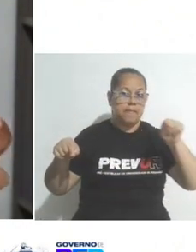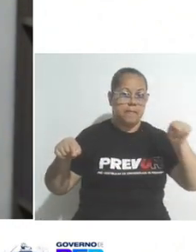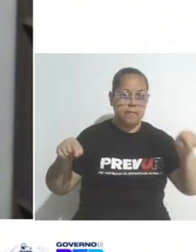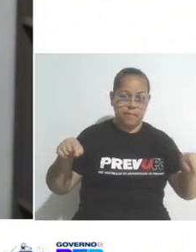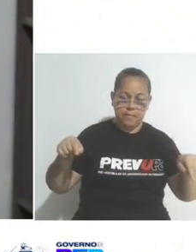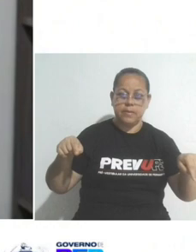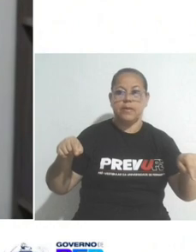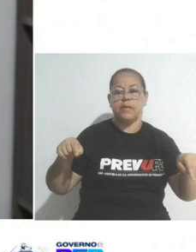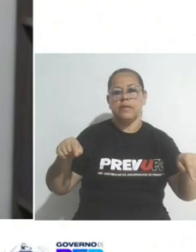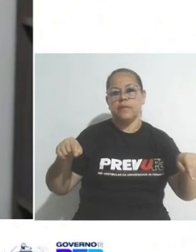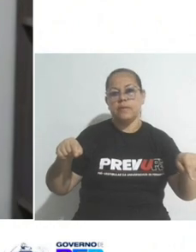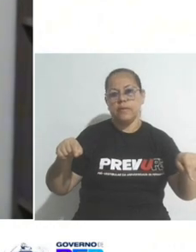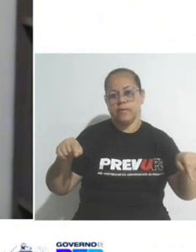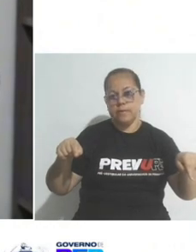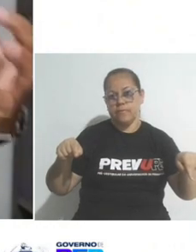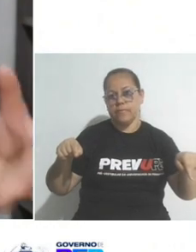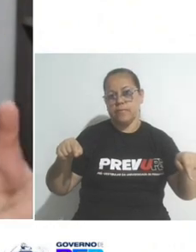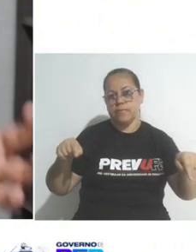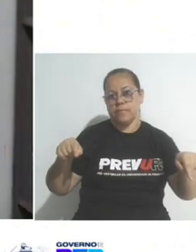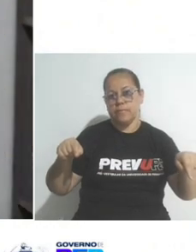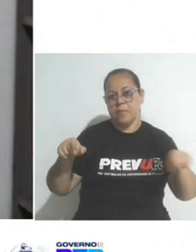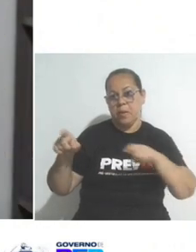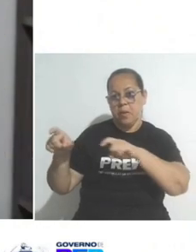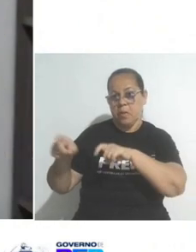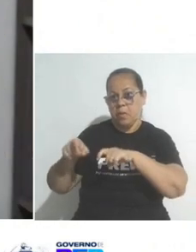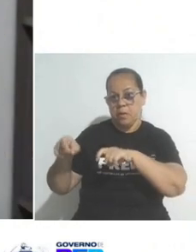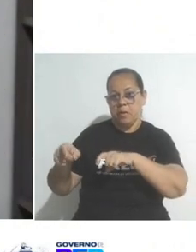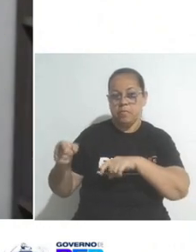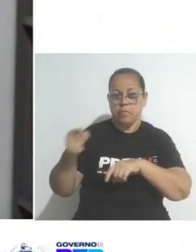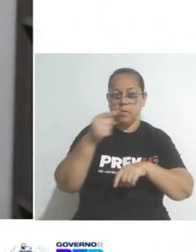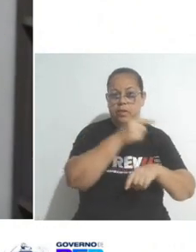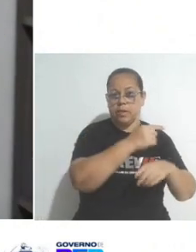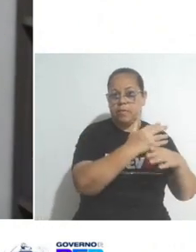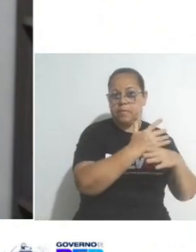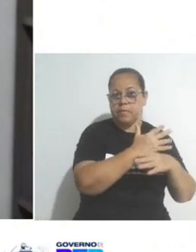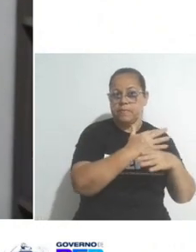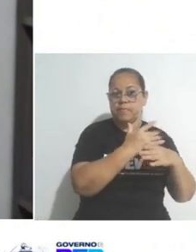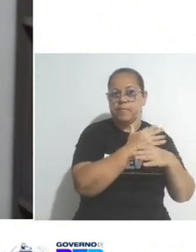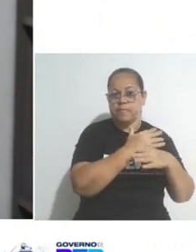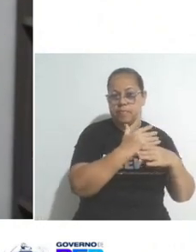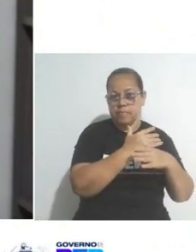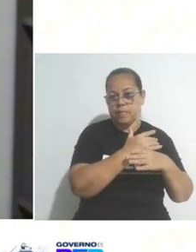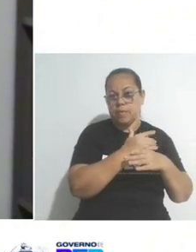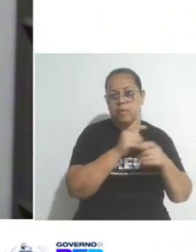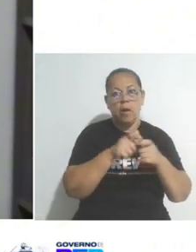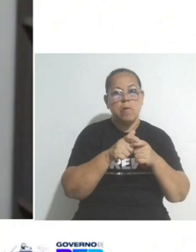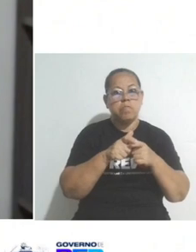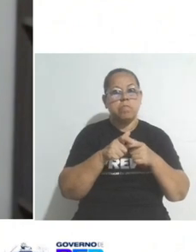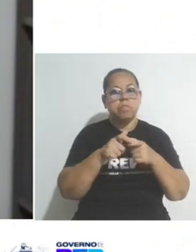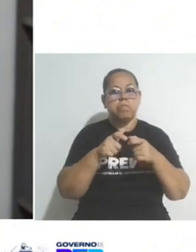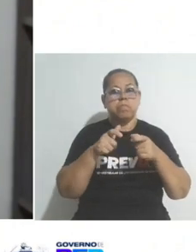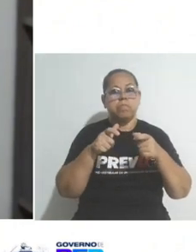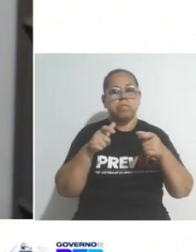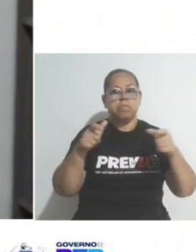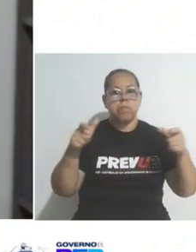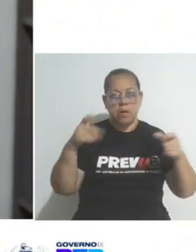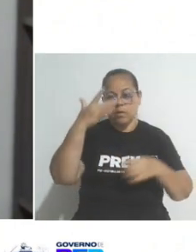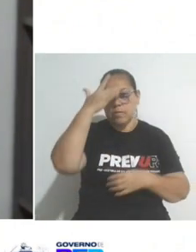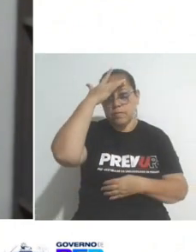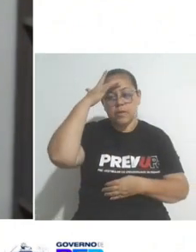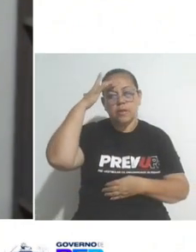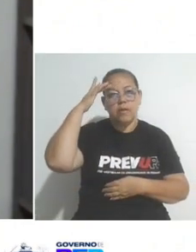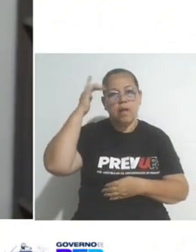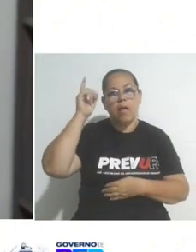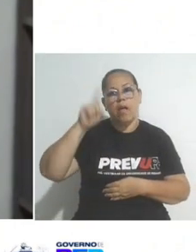movimento de saída do campo do para a cidade de um contingente muito grande de pessoas